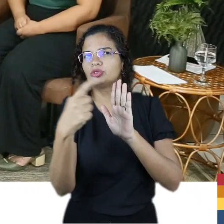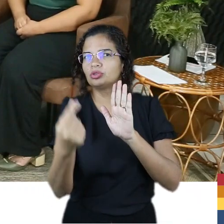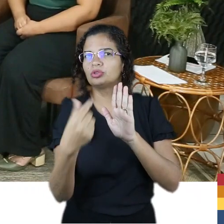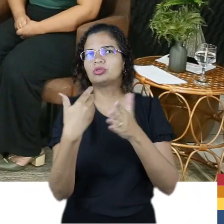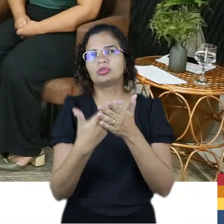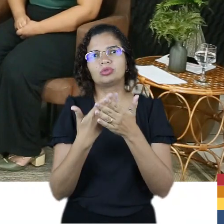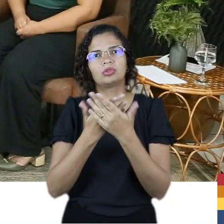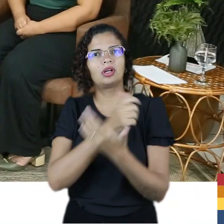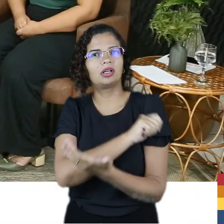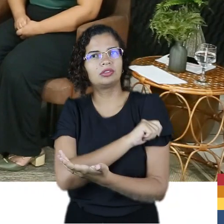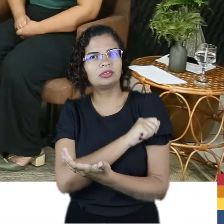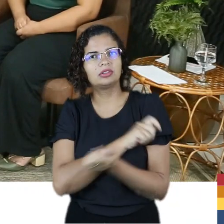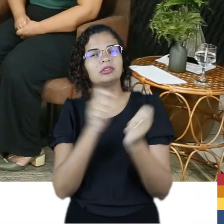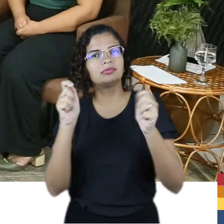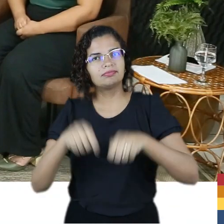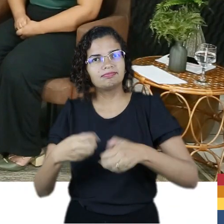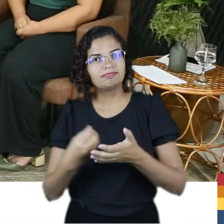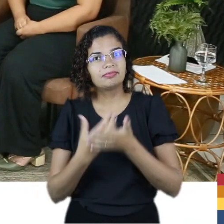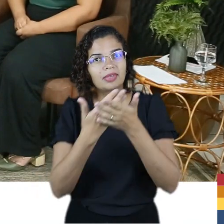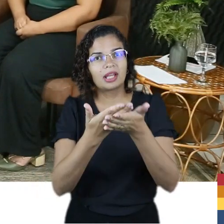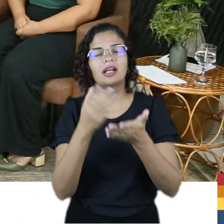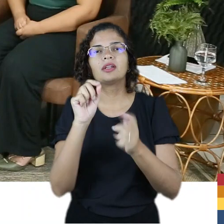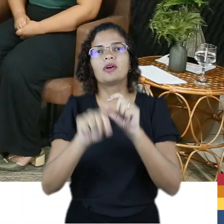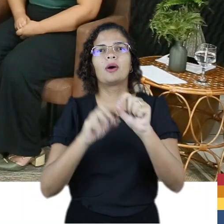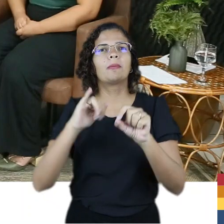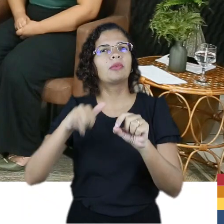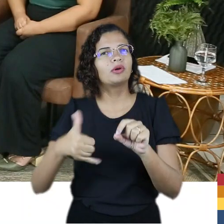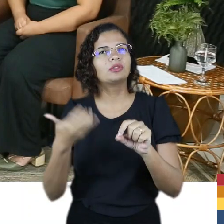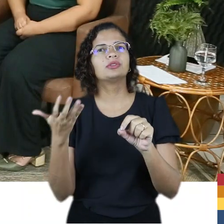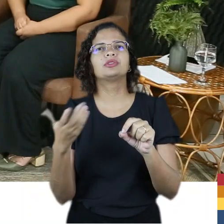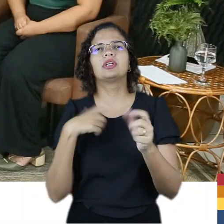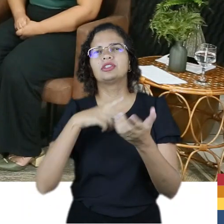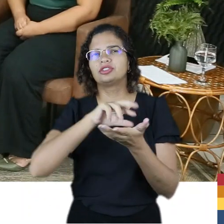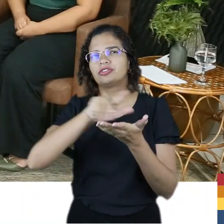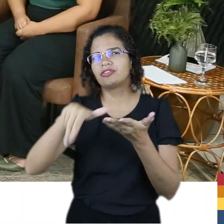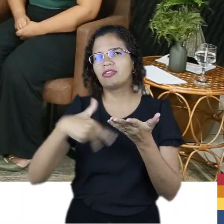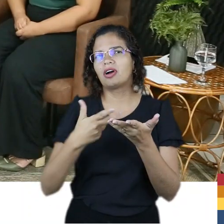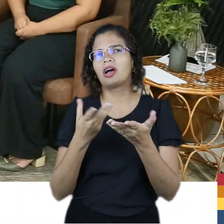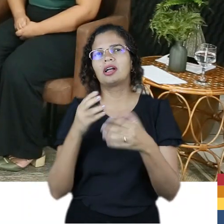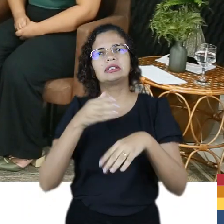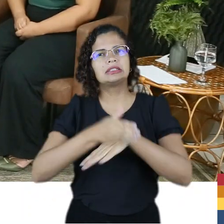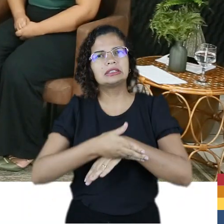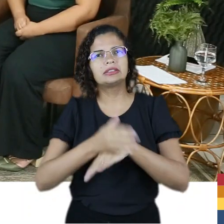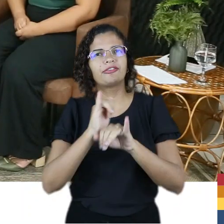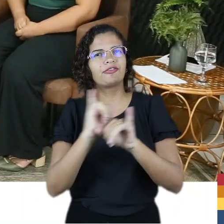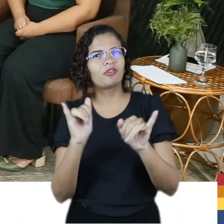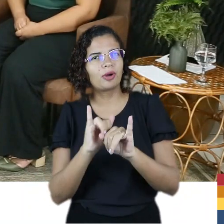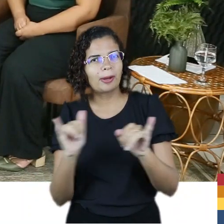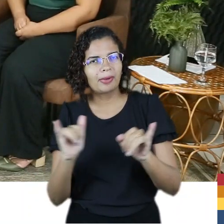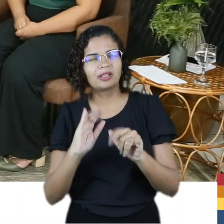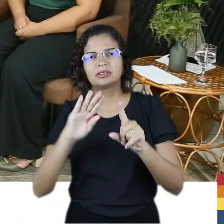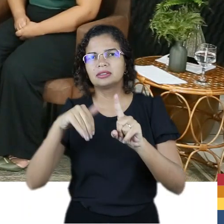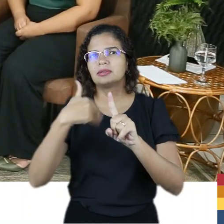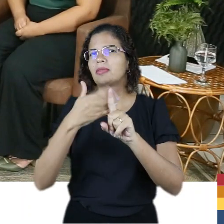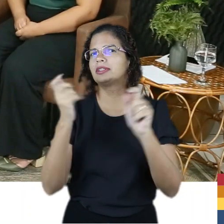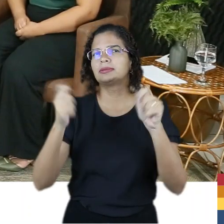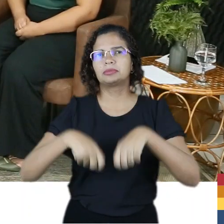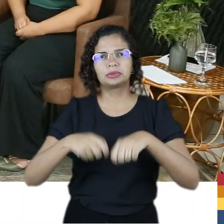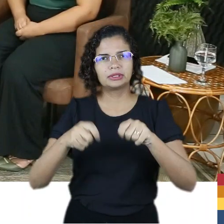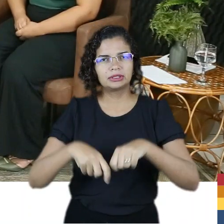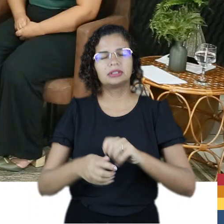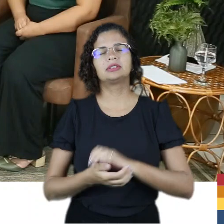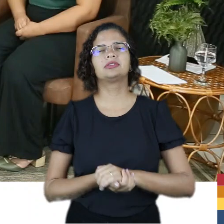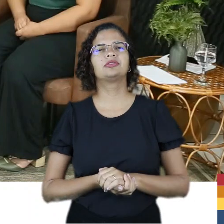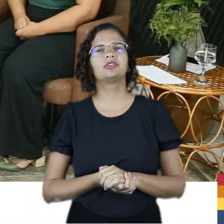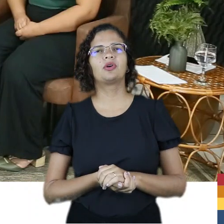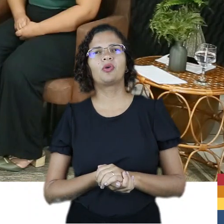oportunidades né de acesso às informações maiores possíveis né com os recursos que ele conta né no seu